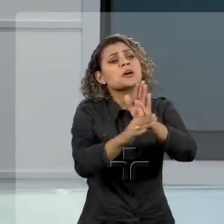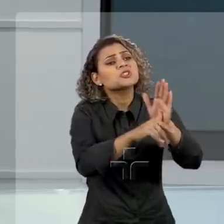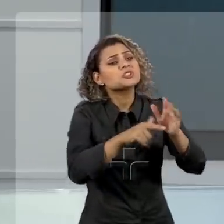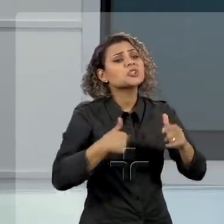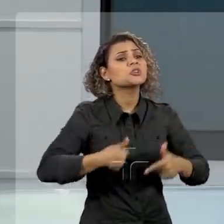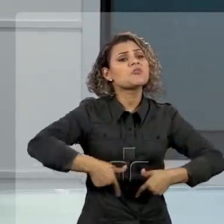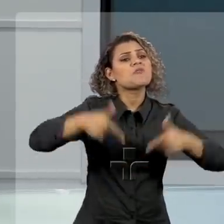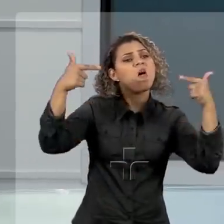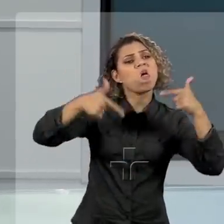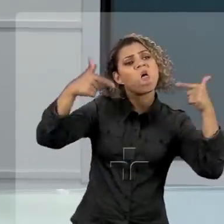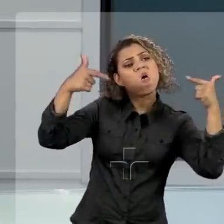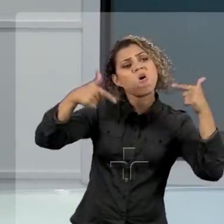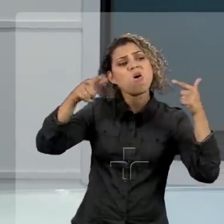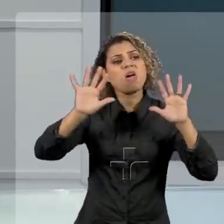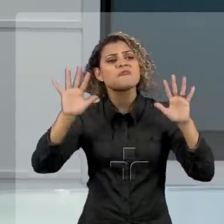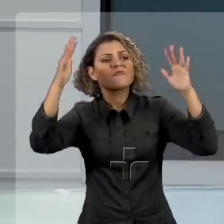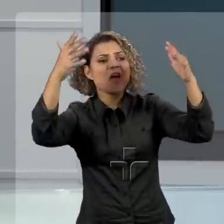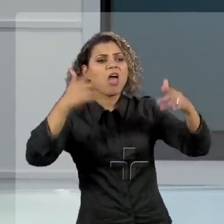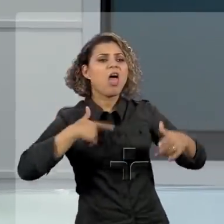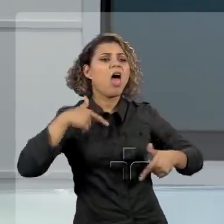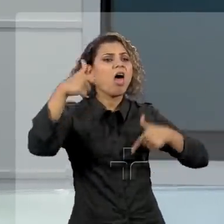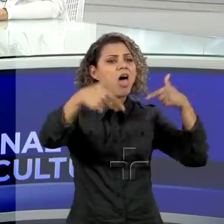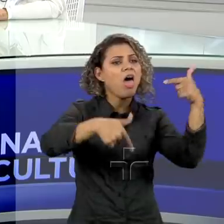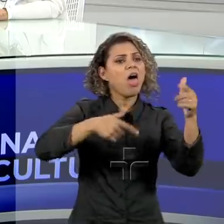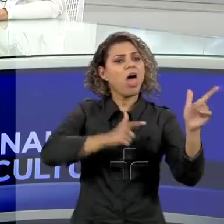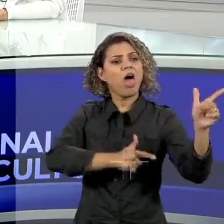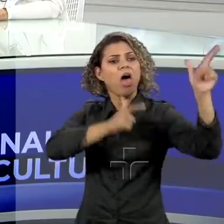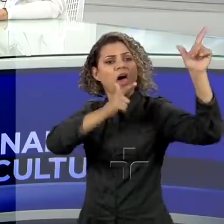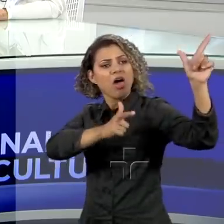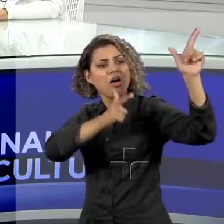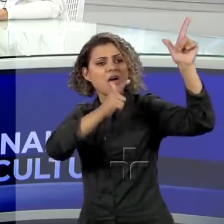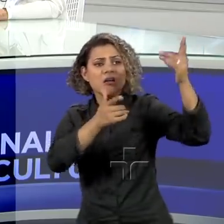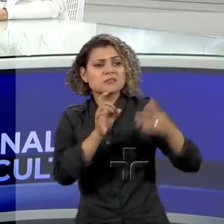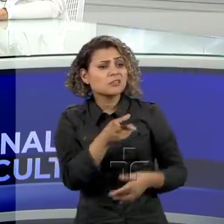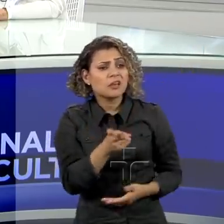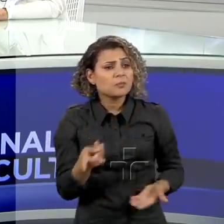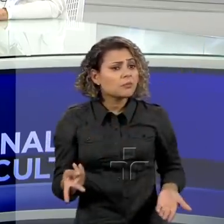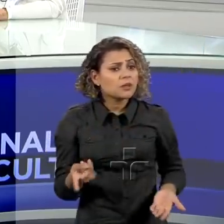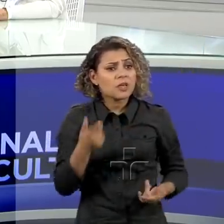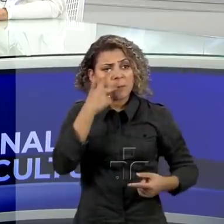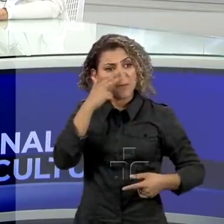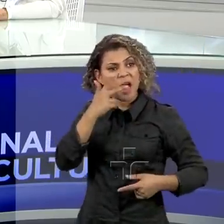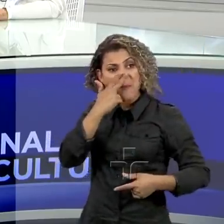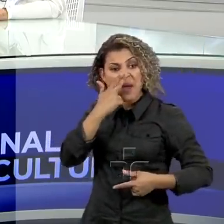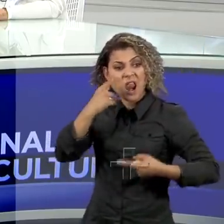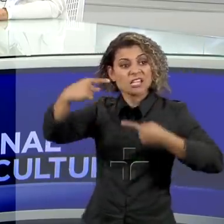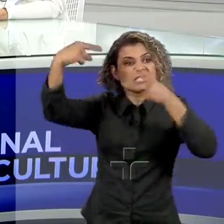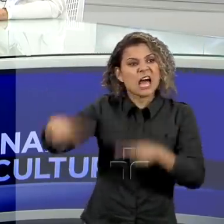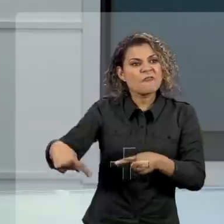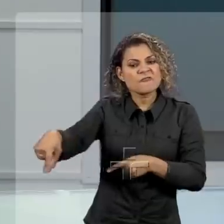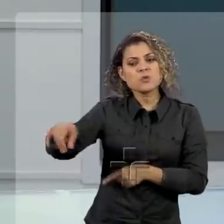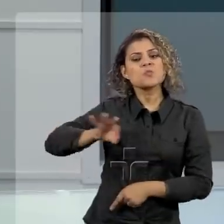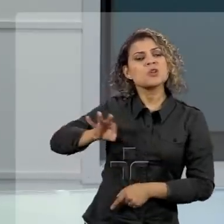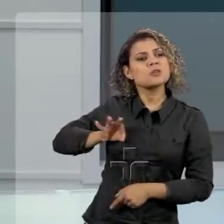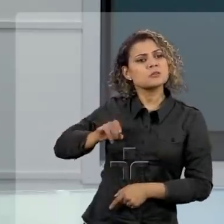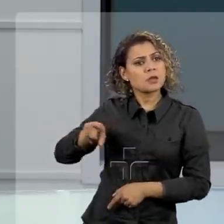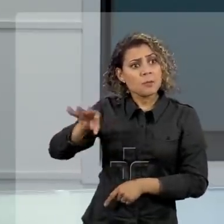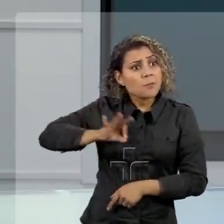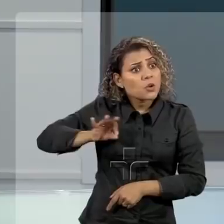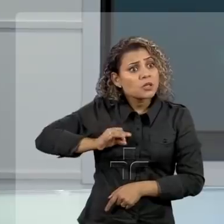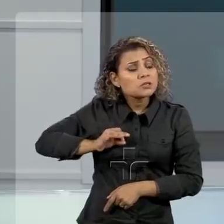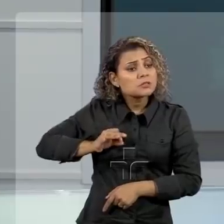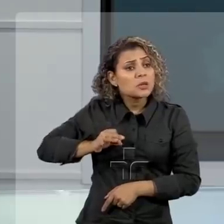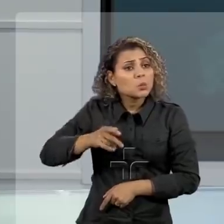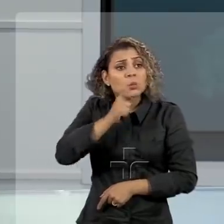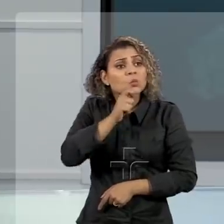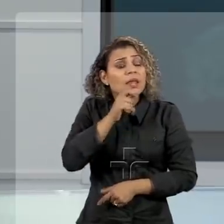baile funk e ficam lá no alto dos morros bradando o armamento e desafiando a polícia. E a polícia não tem um